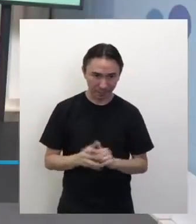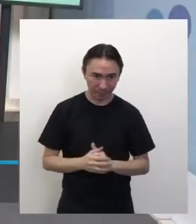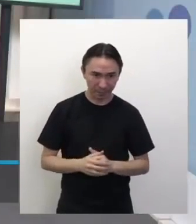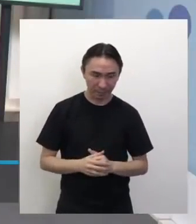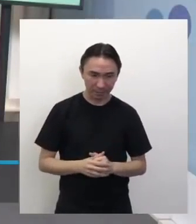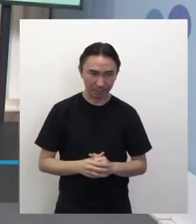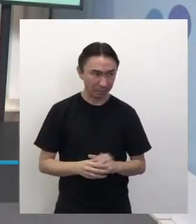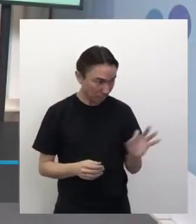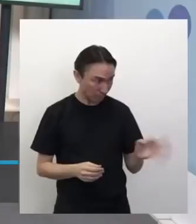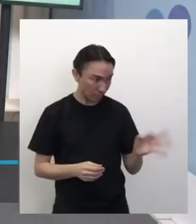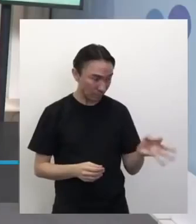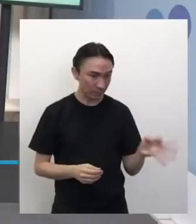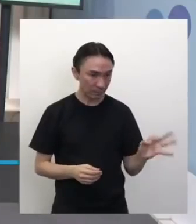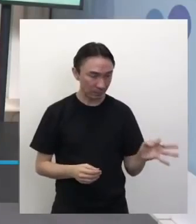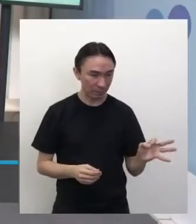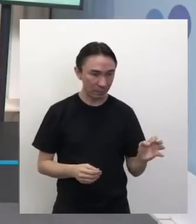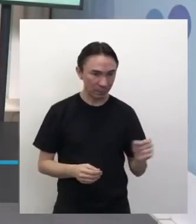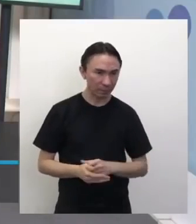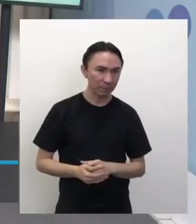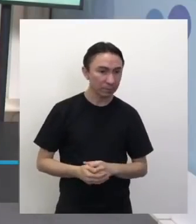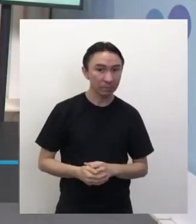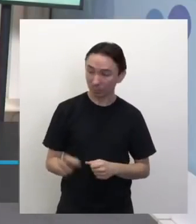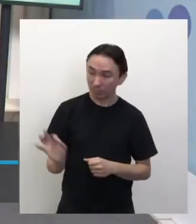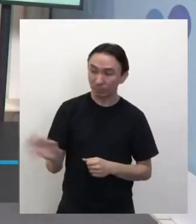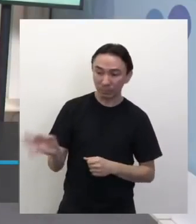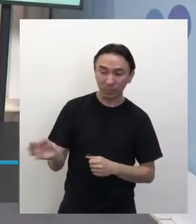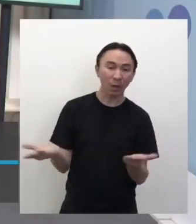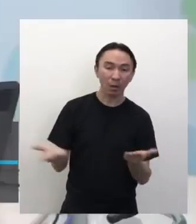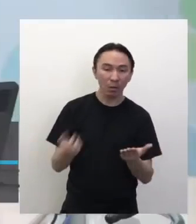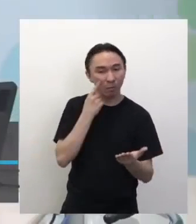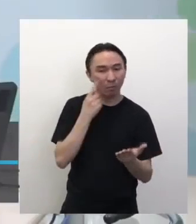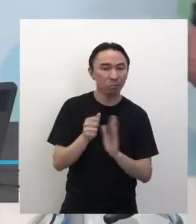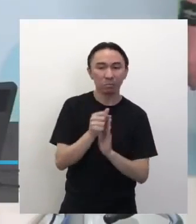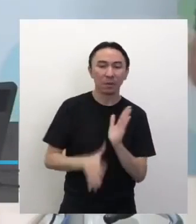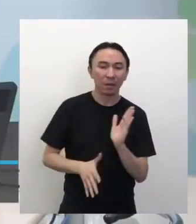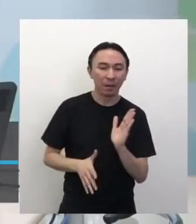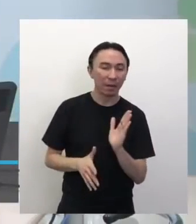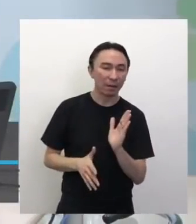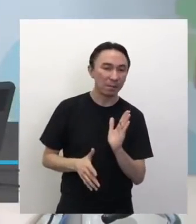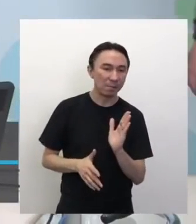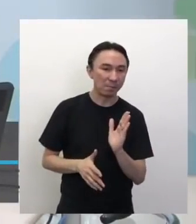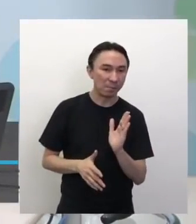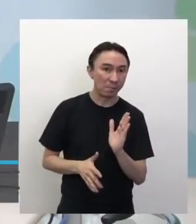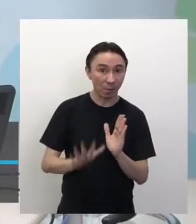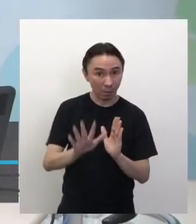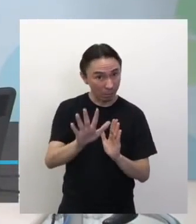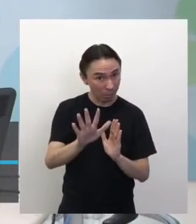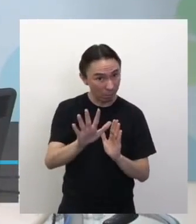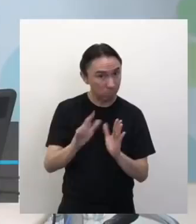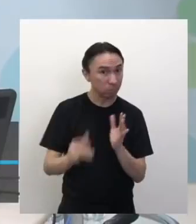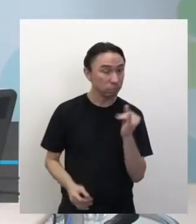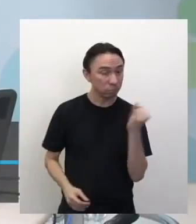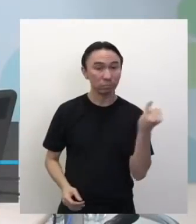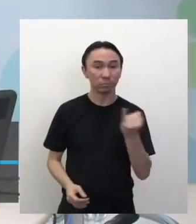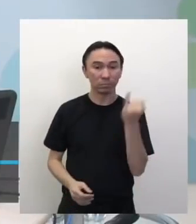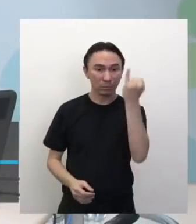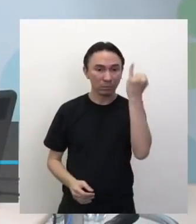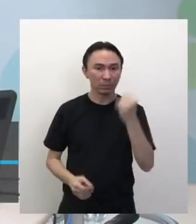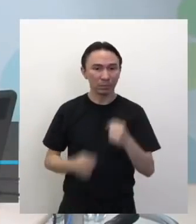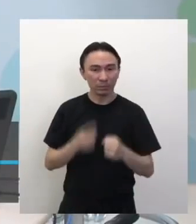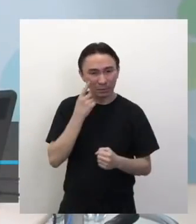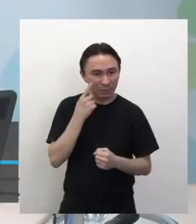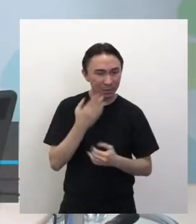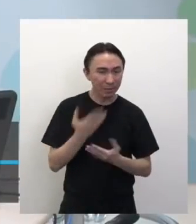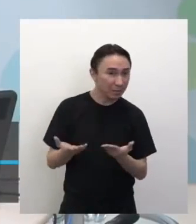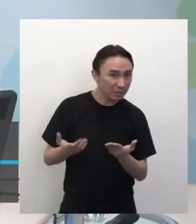Carlos? Certo, e vamos para uma atividade, galerinha, muito importante aí, toda essa questão,